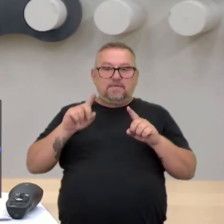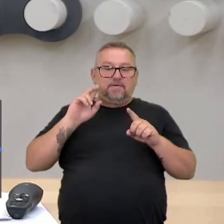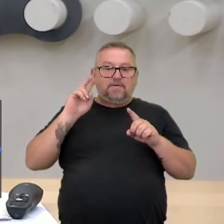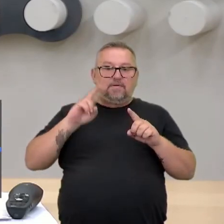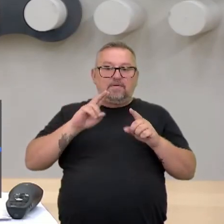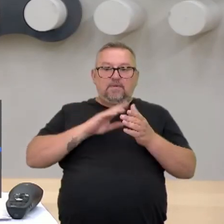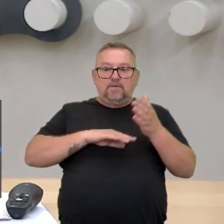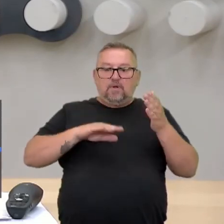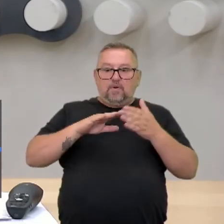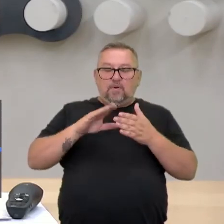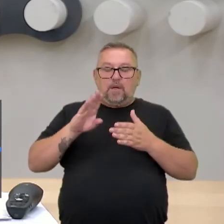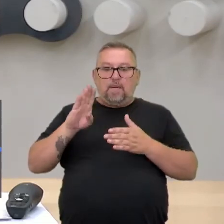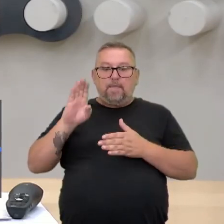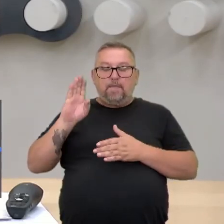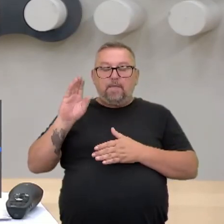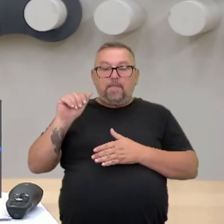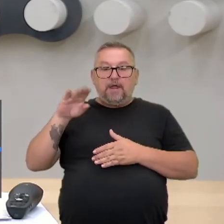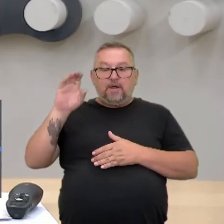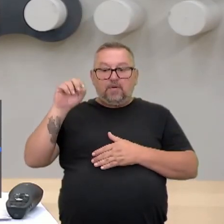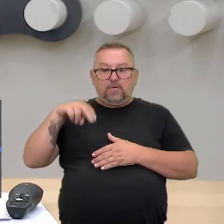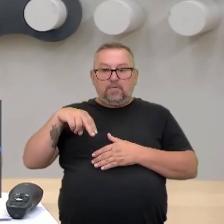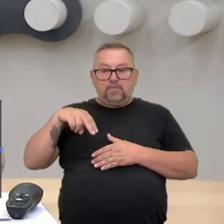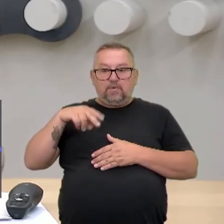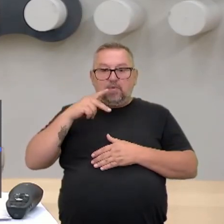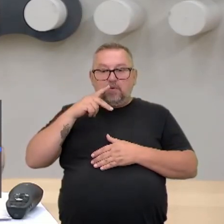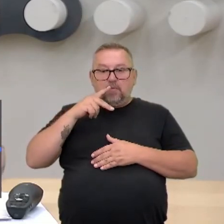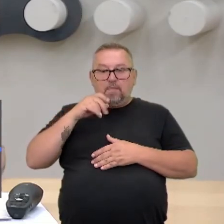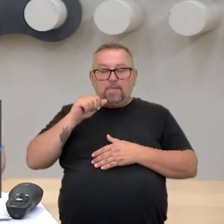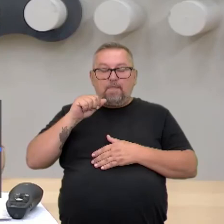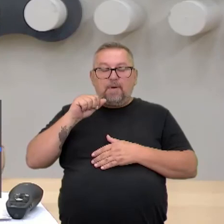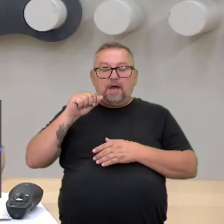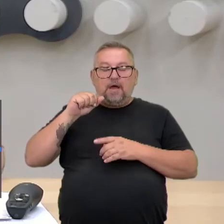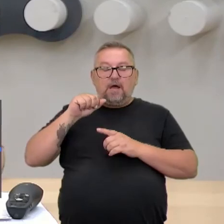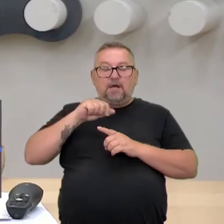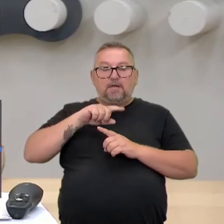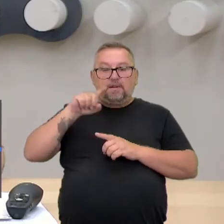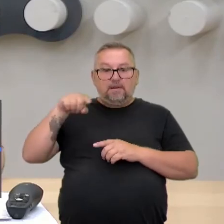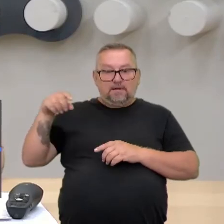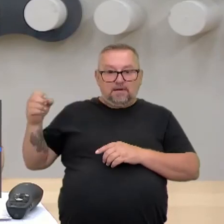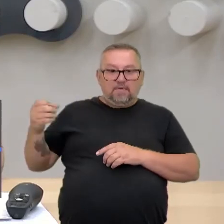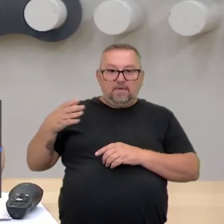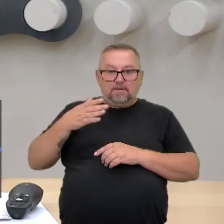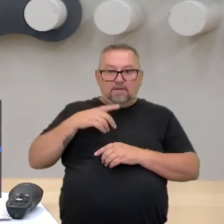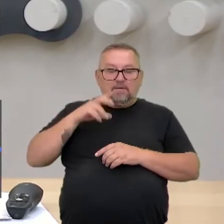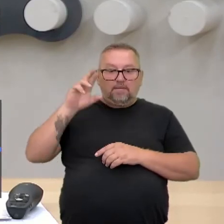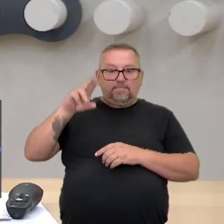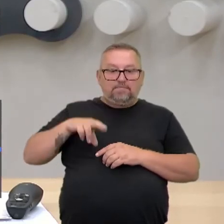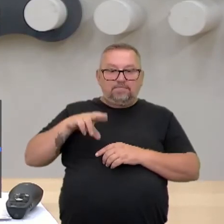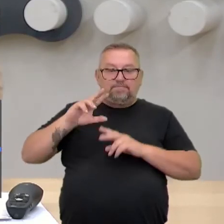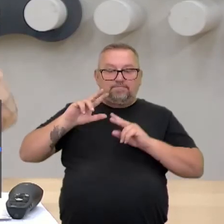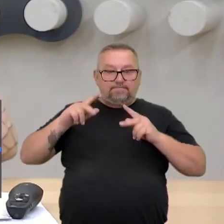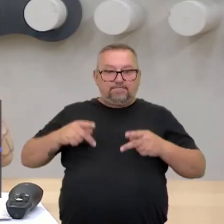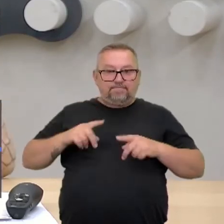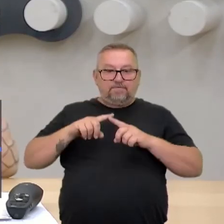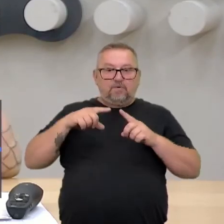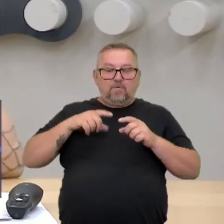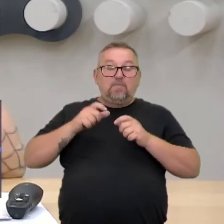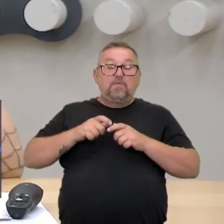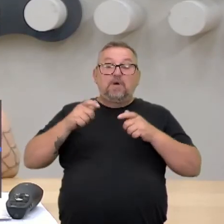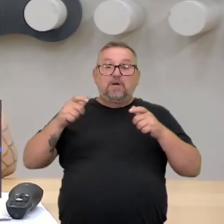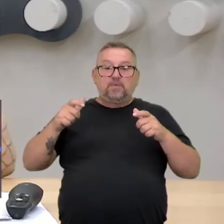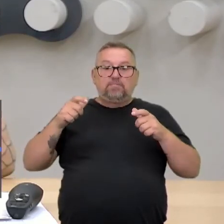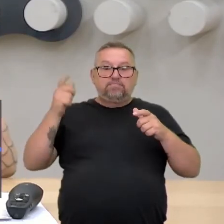atirou ao lado de Francis Bacon como o pai da ciência moderna porque ele propõe a razão humana como mola propulsora